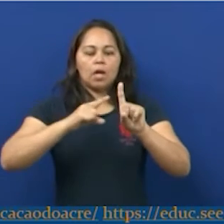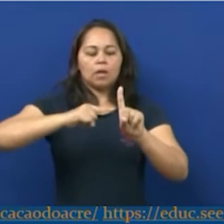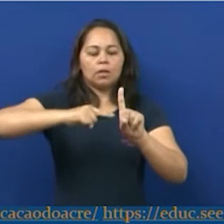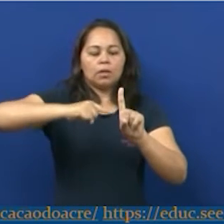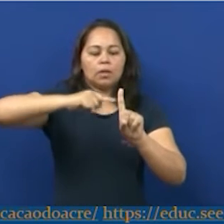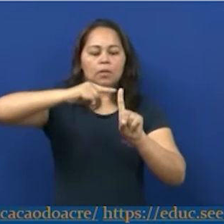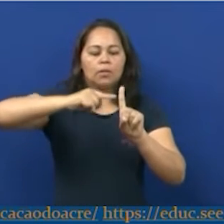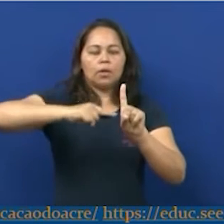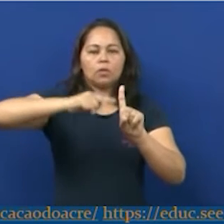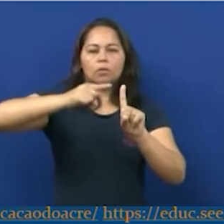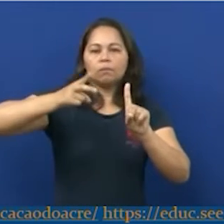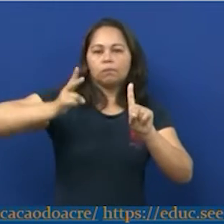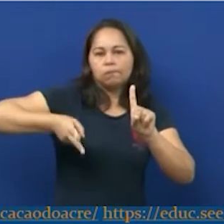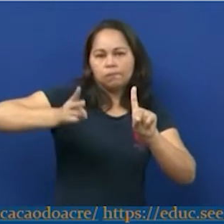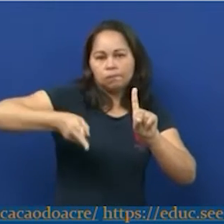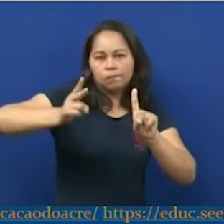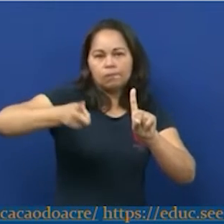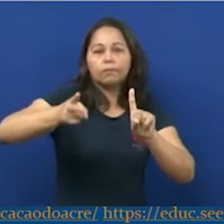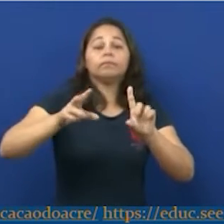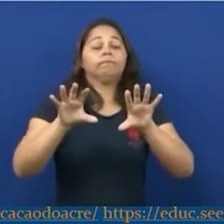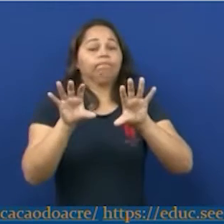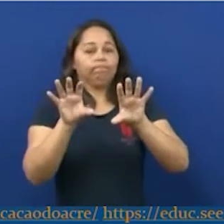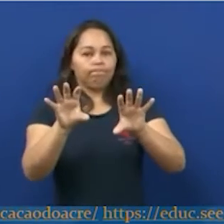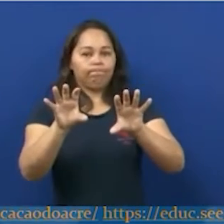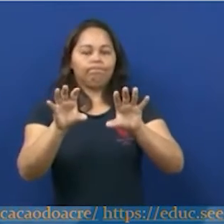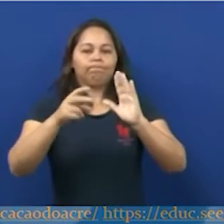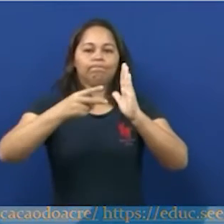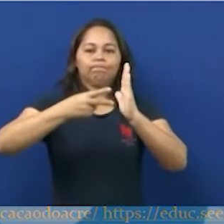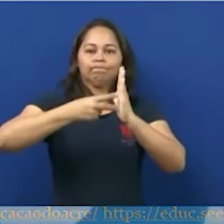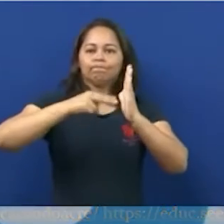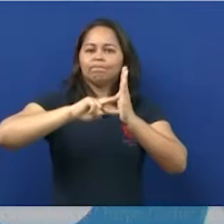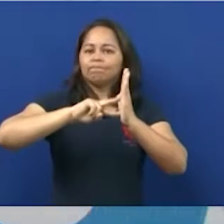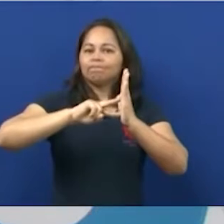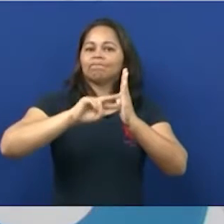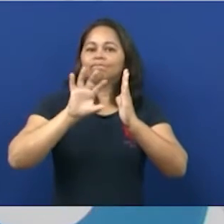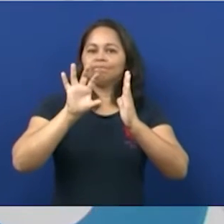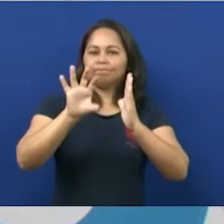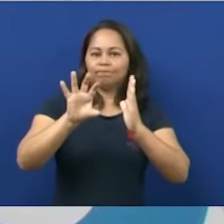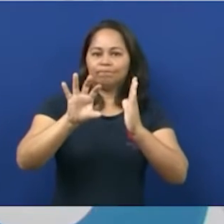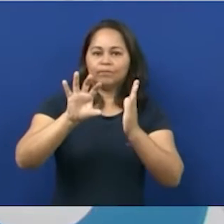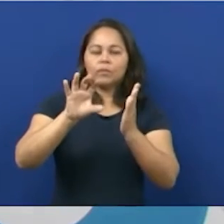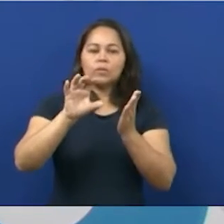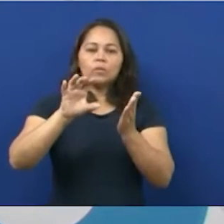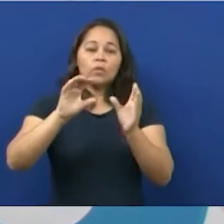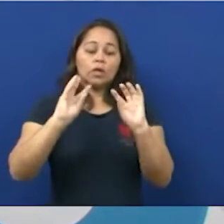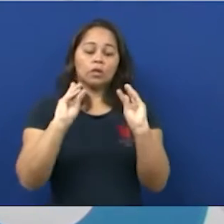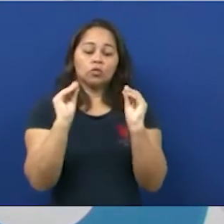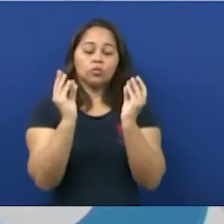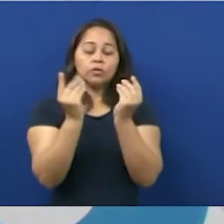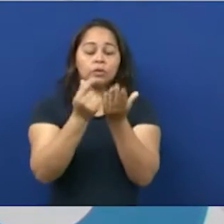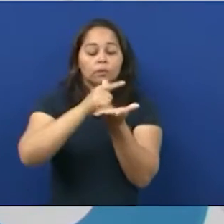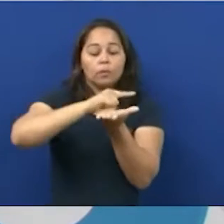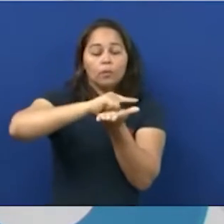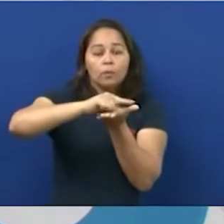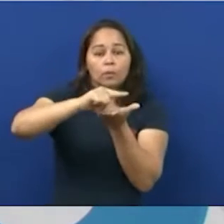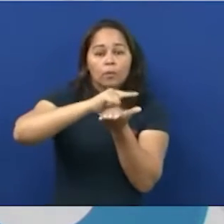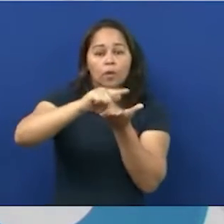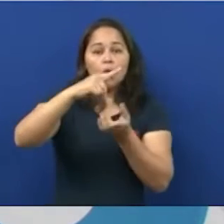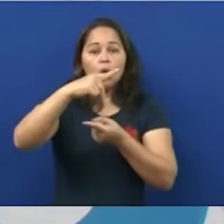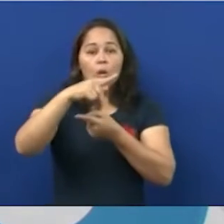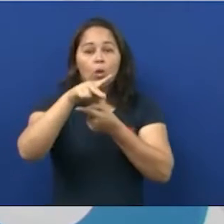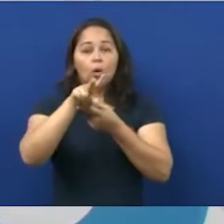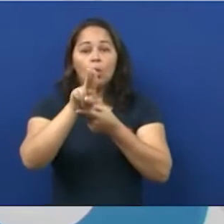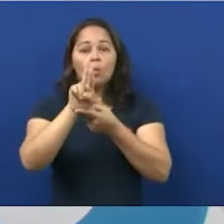temperatura constante. Essa é uma das características das substâncias puras. Ela apresenta essas